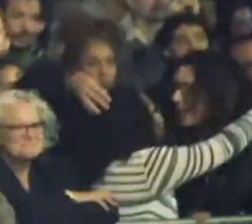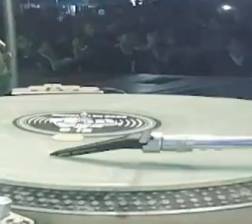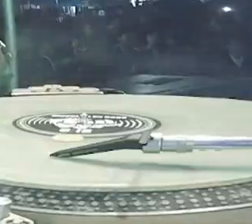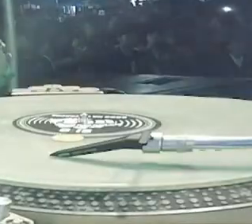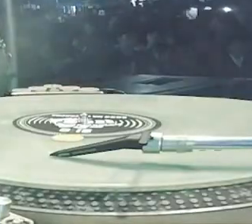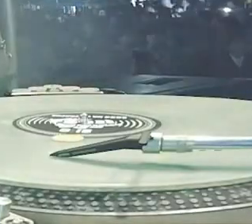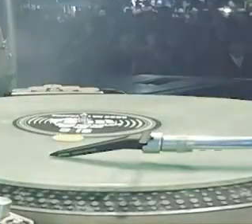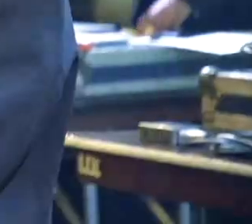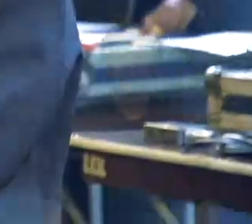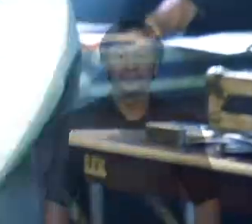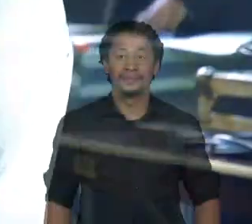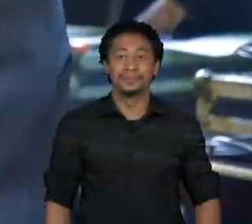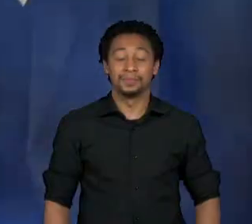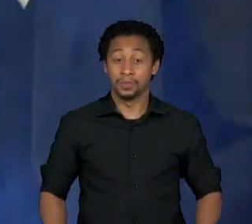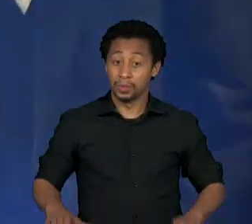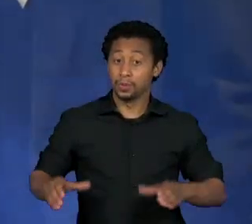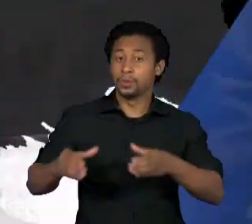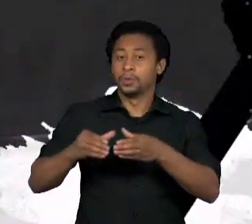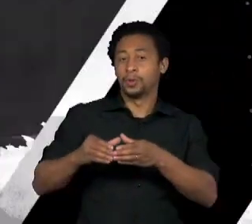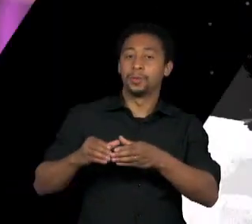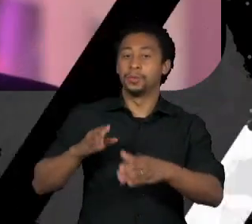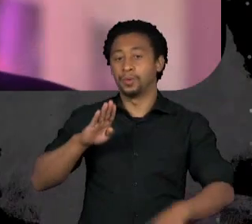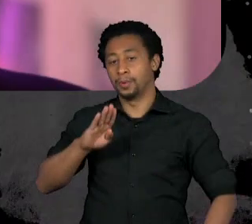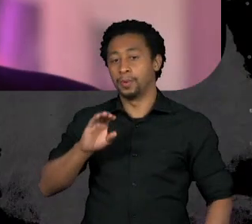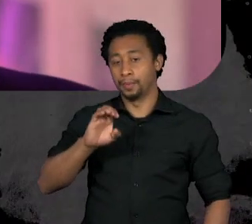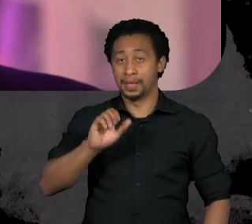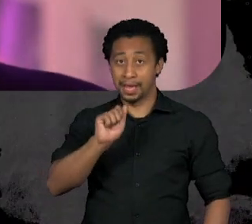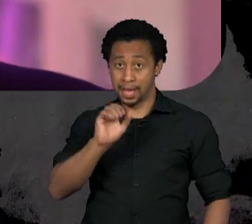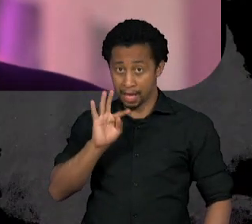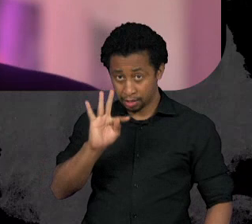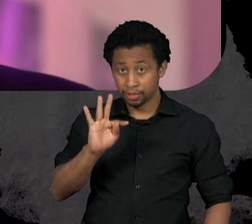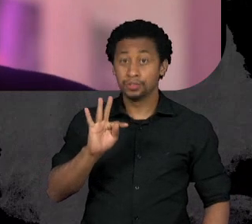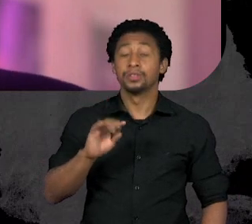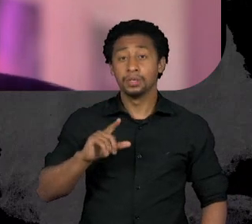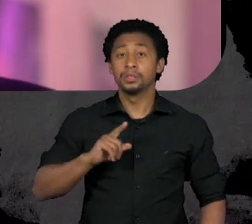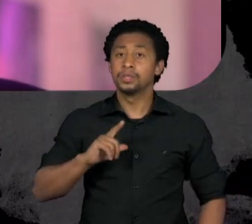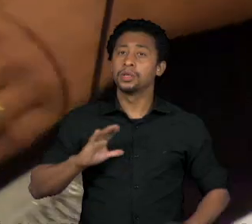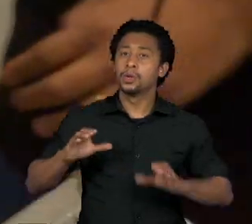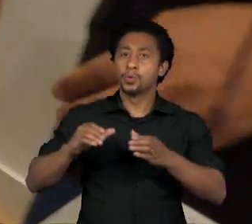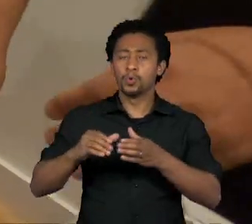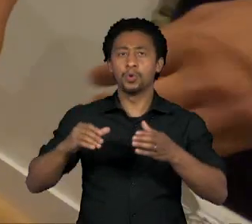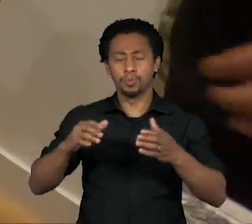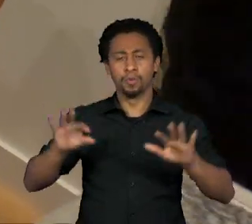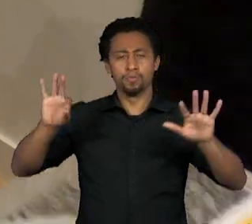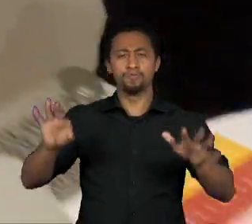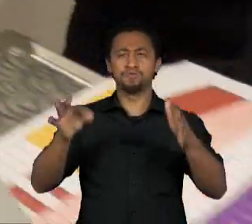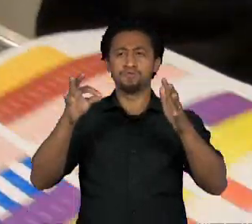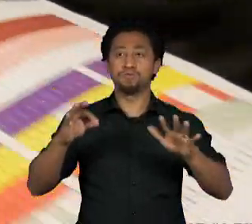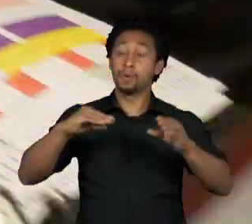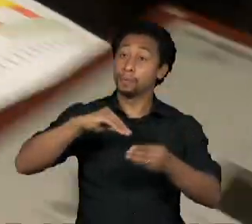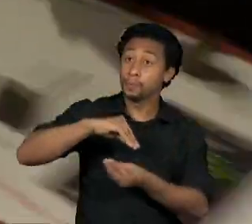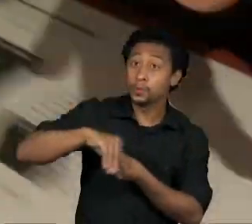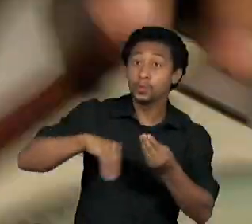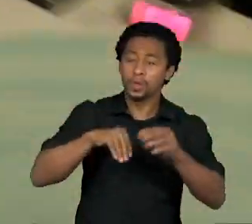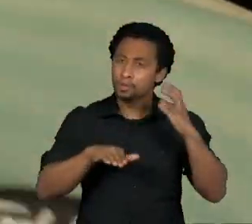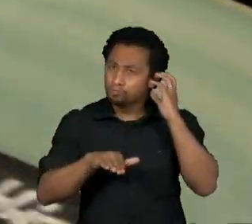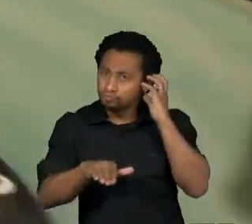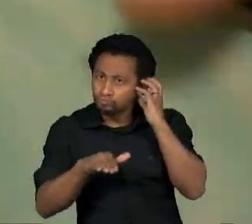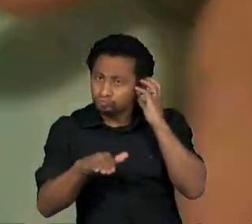A Beat Brasilis Orquestra é uma orquestra de beatmakers que tem o intuito de samplear maestros clássicos da música